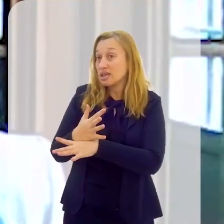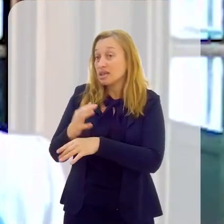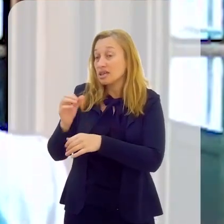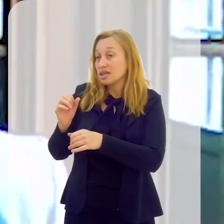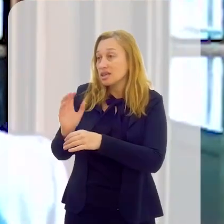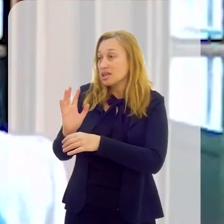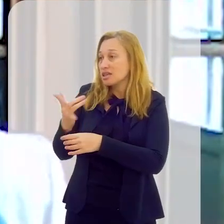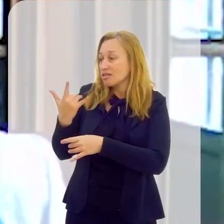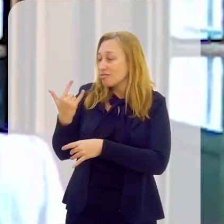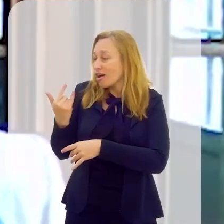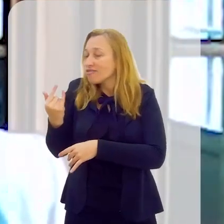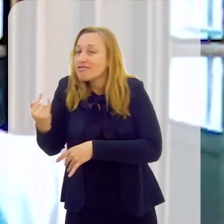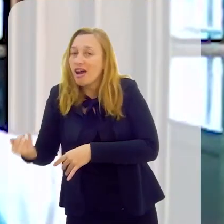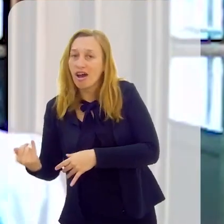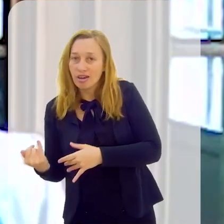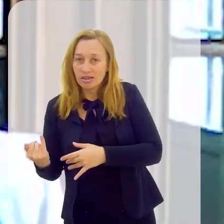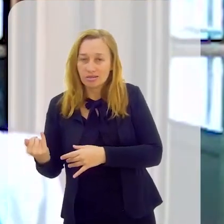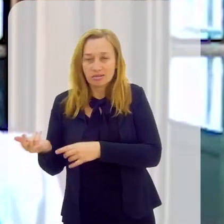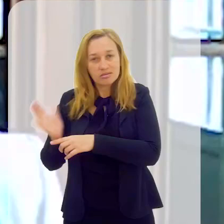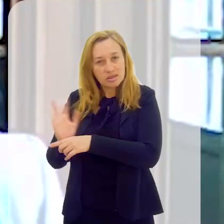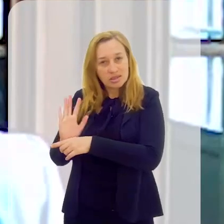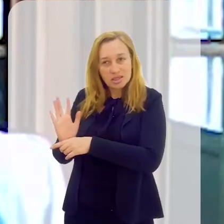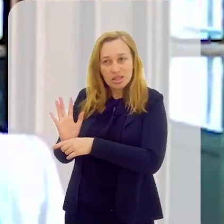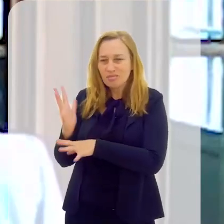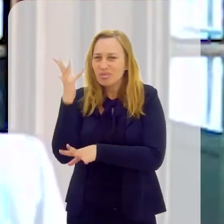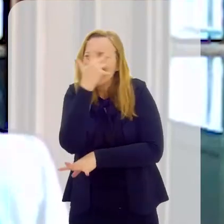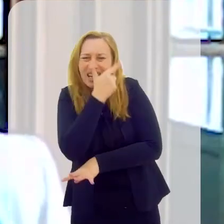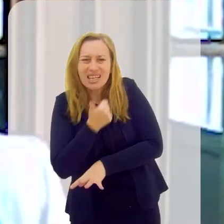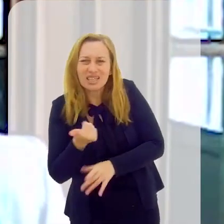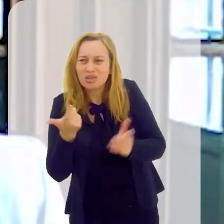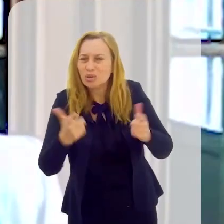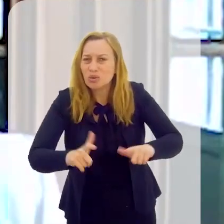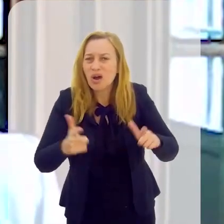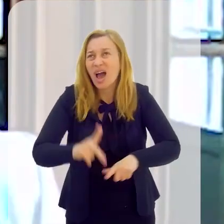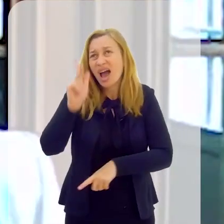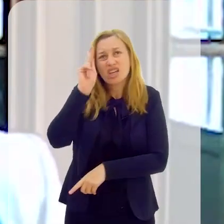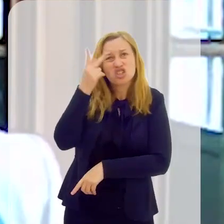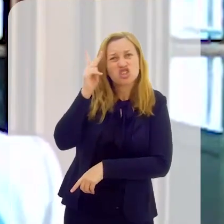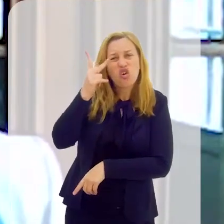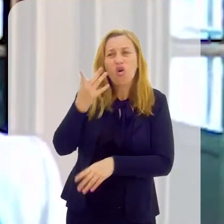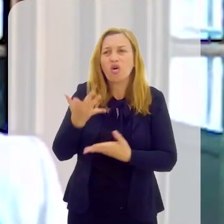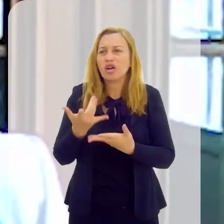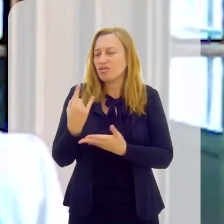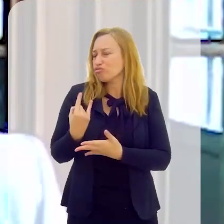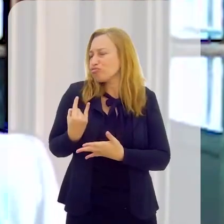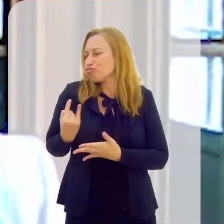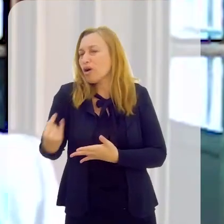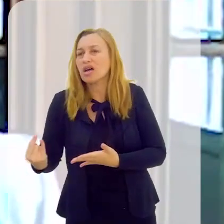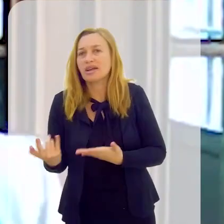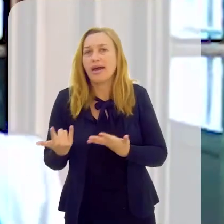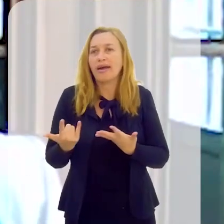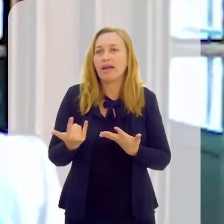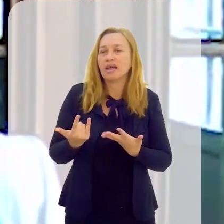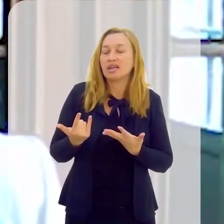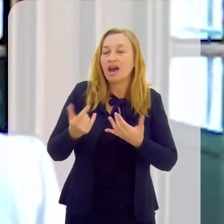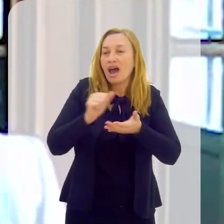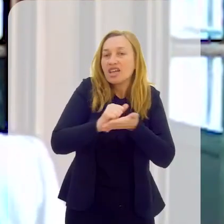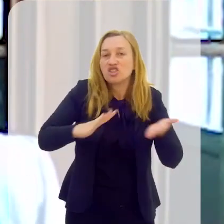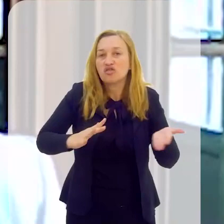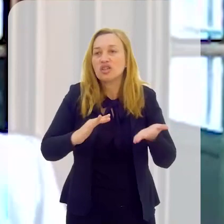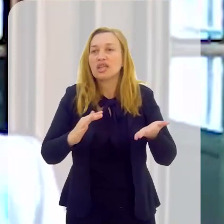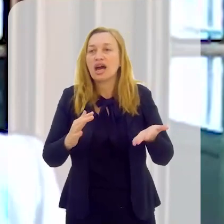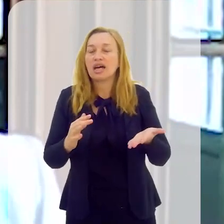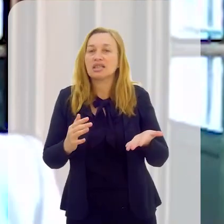uma cidade que chama pela estética, pela beleza, pela história, chama esse tipo